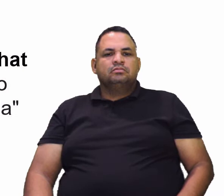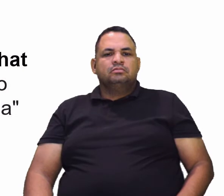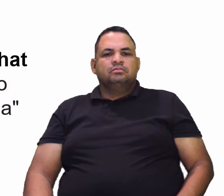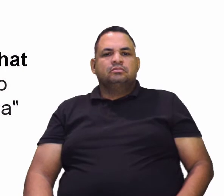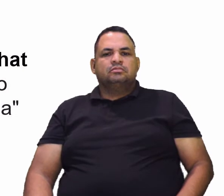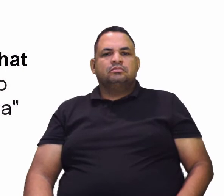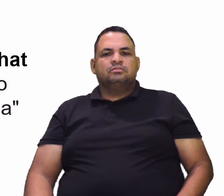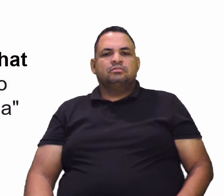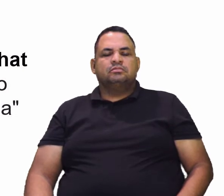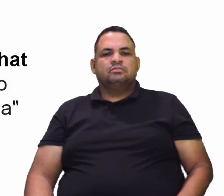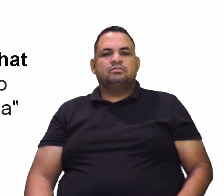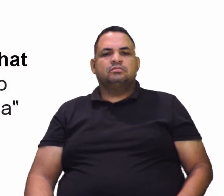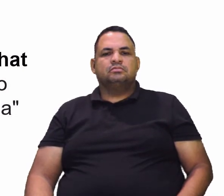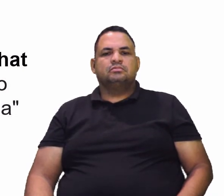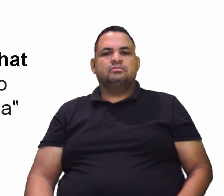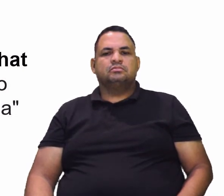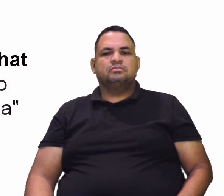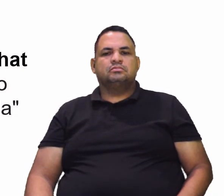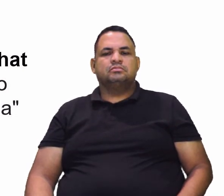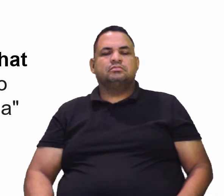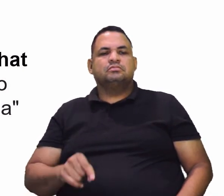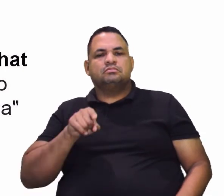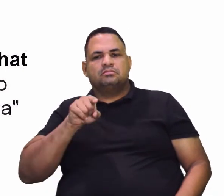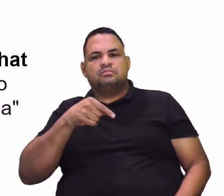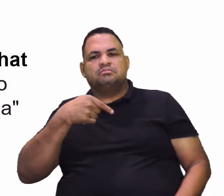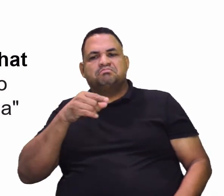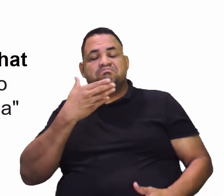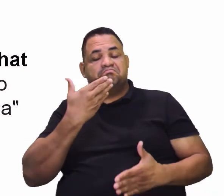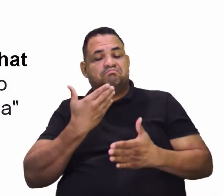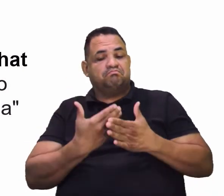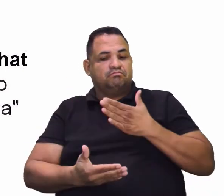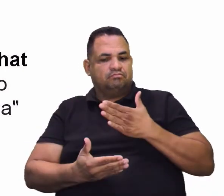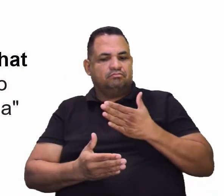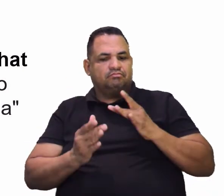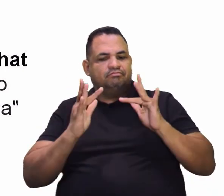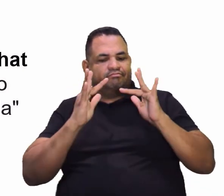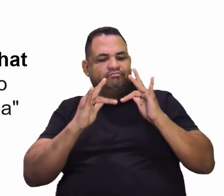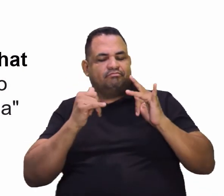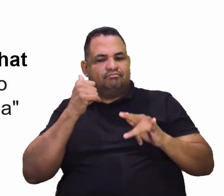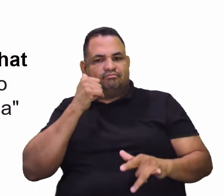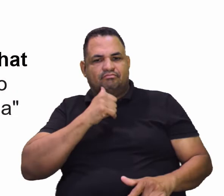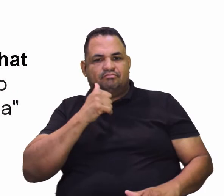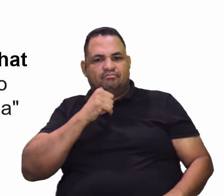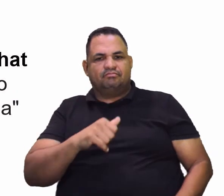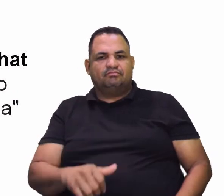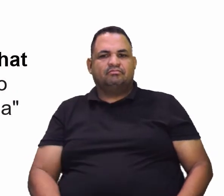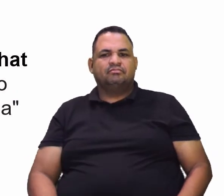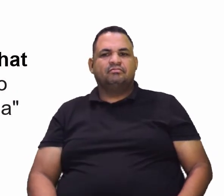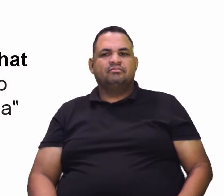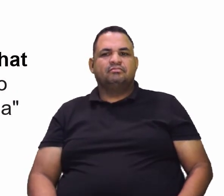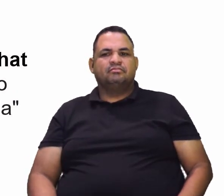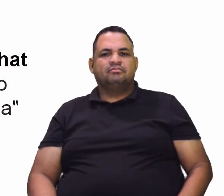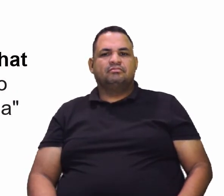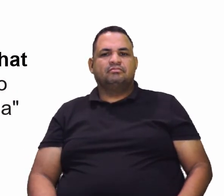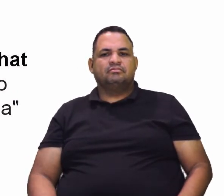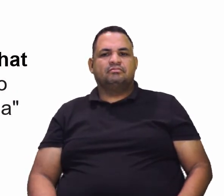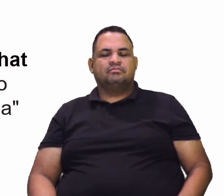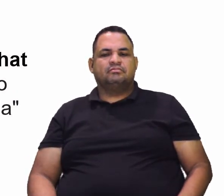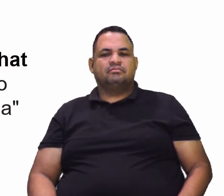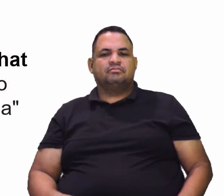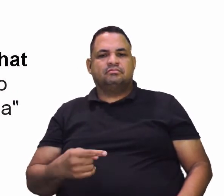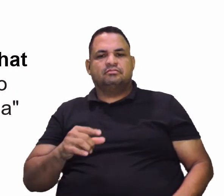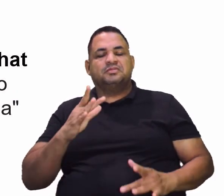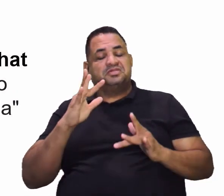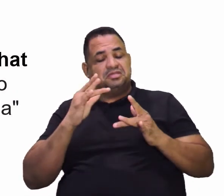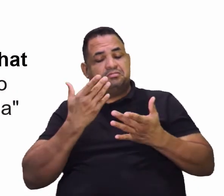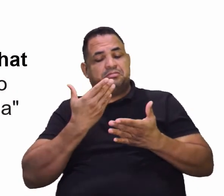You're going to lose that girl. Você vai perder essa garota. You're going to lose that girl. Você vai